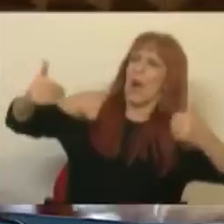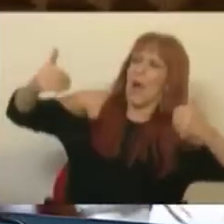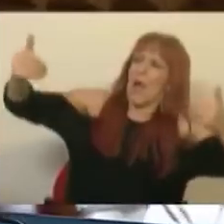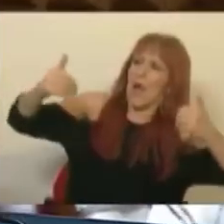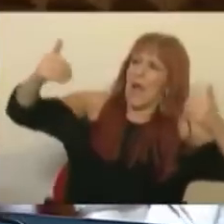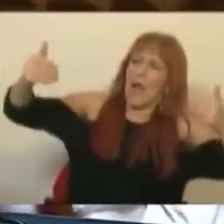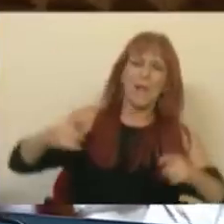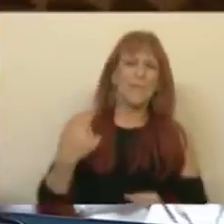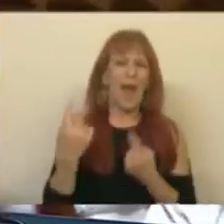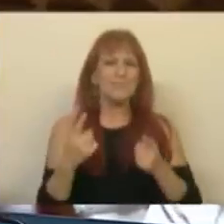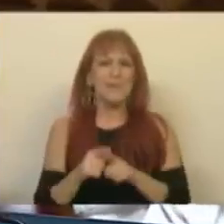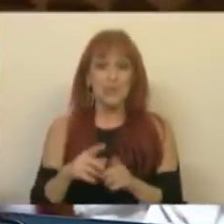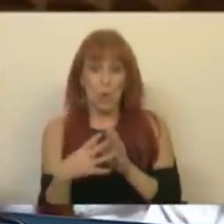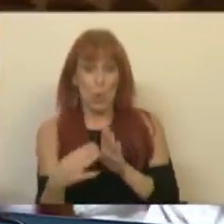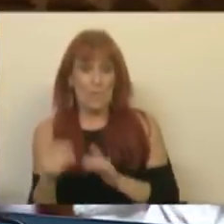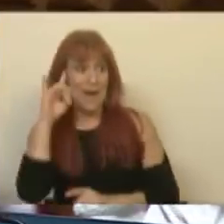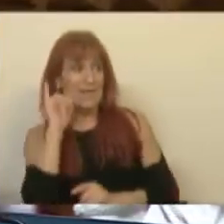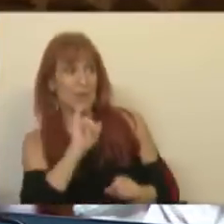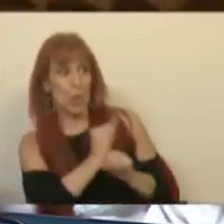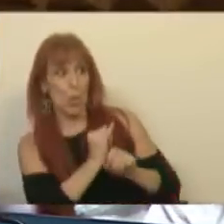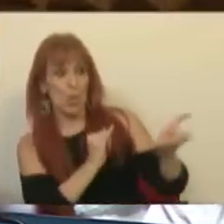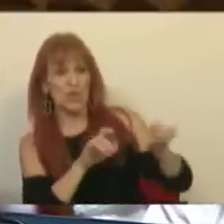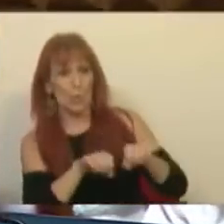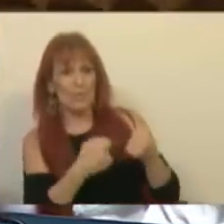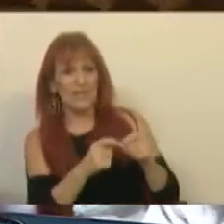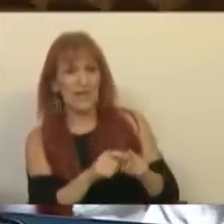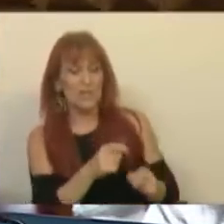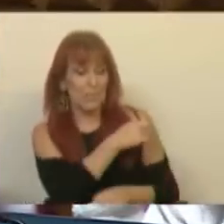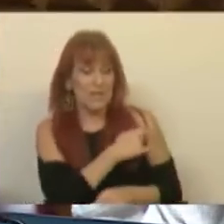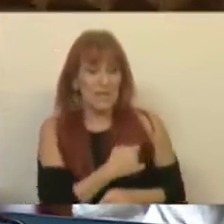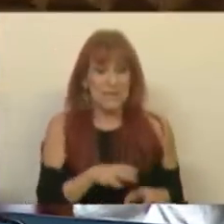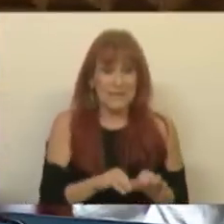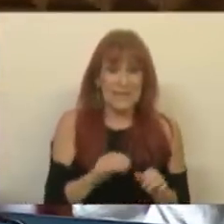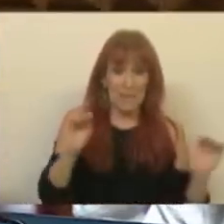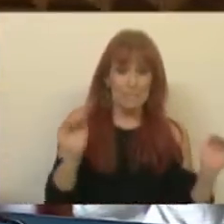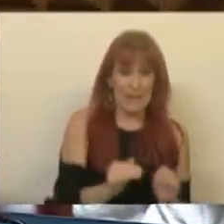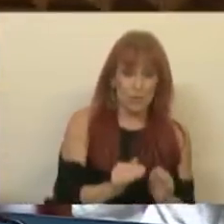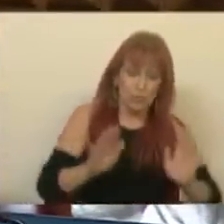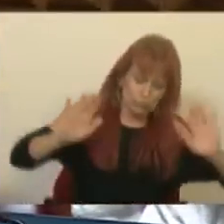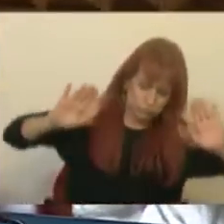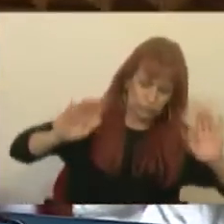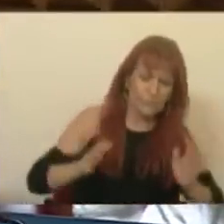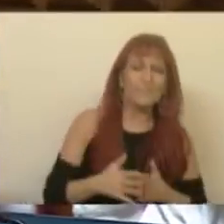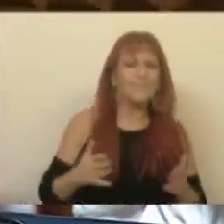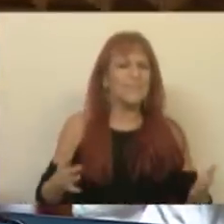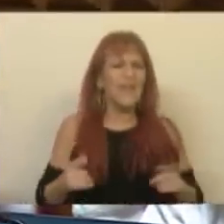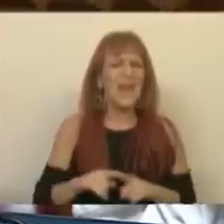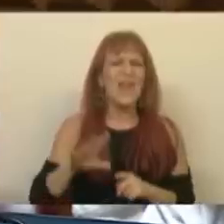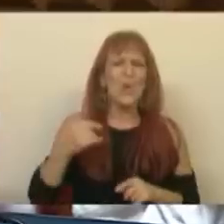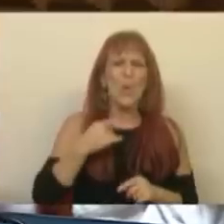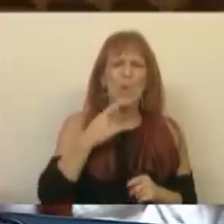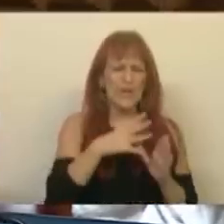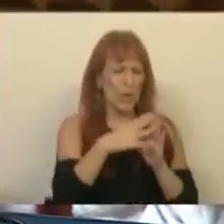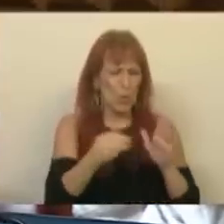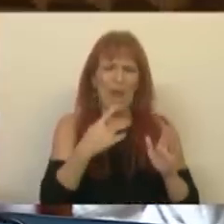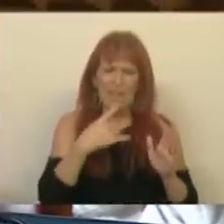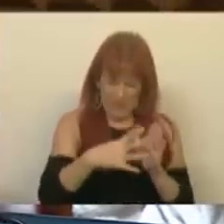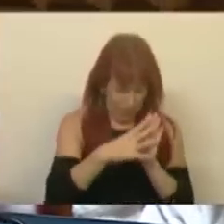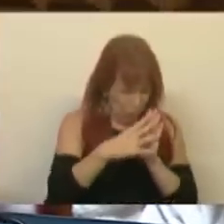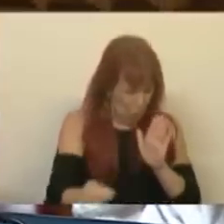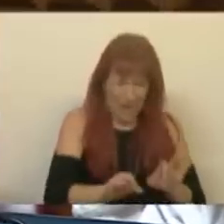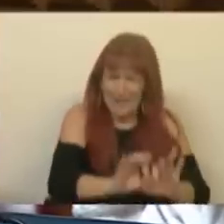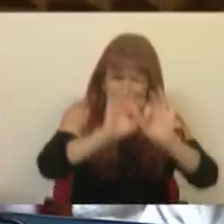que muitas vezes precisa de ir copiar ideias aos partidos que têm representações com menos deputados e quando eu digo copiar Digo mesmo